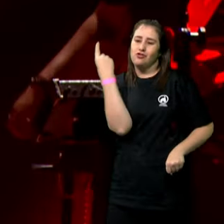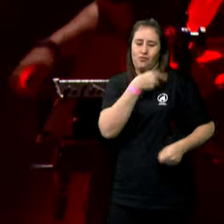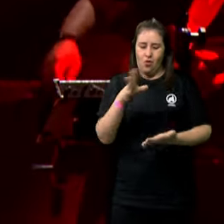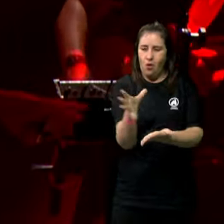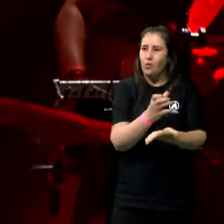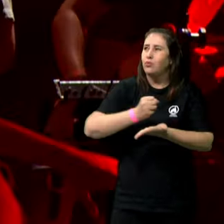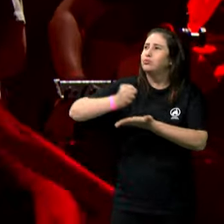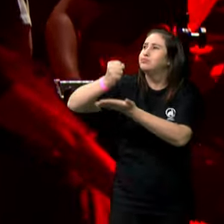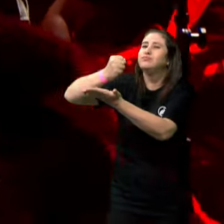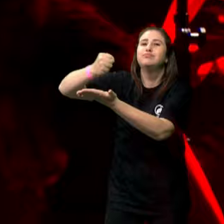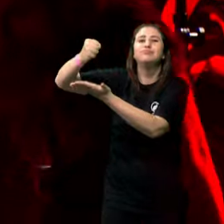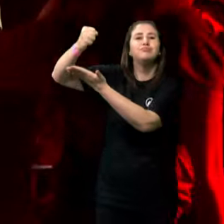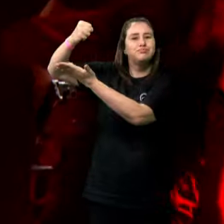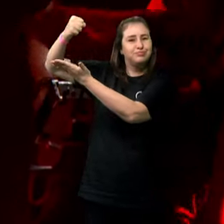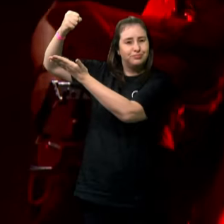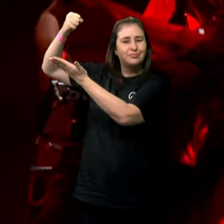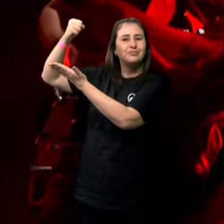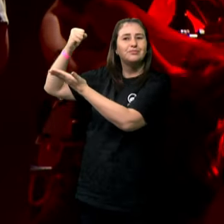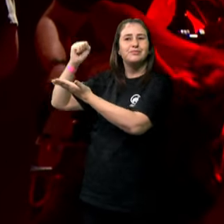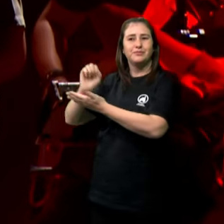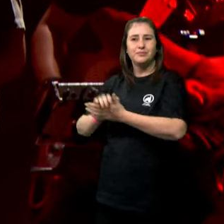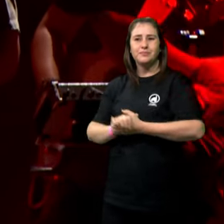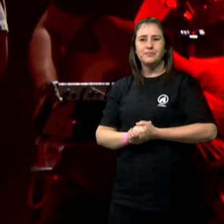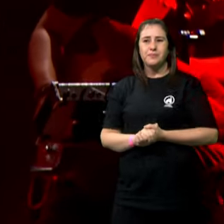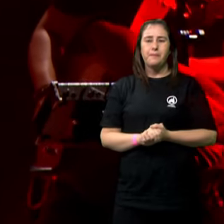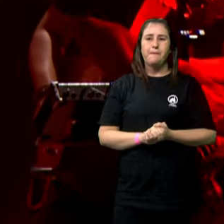ele vem me buscar